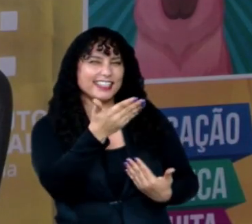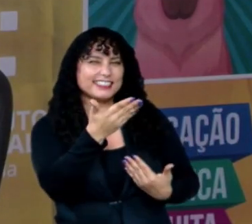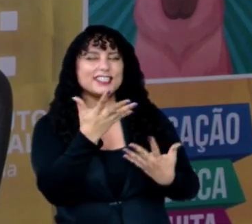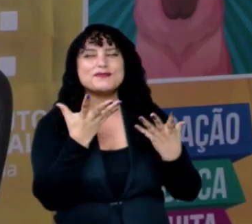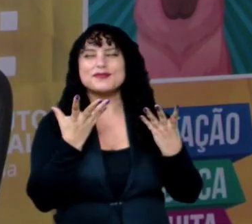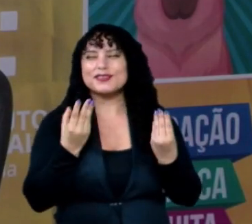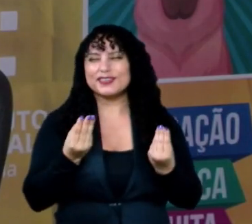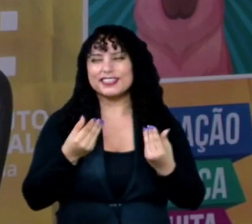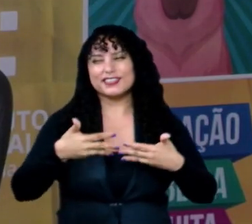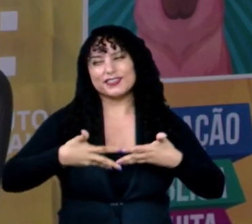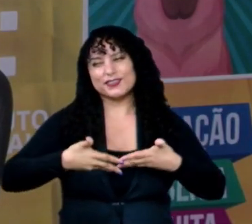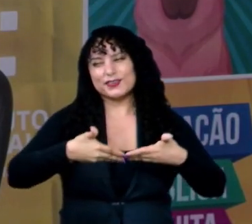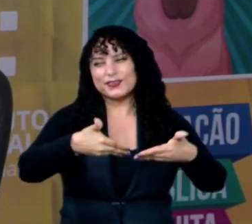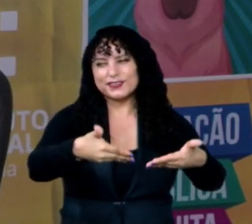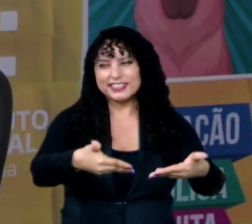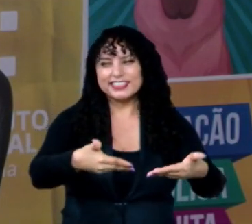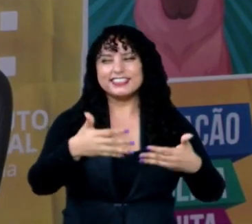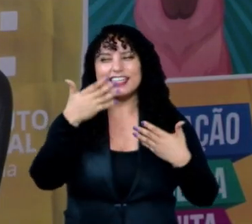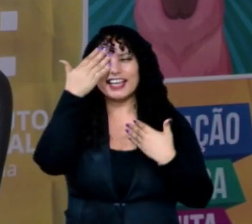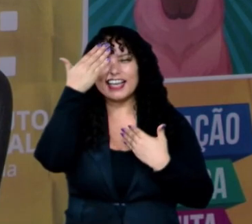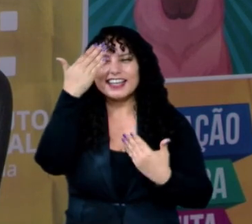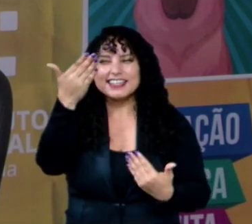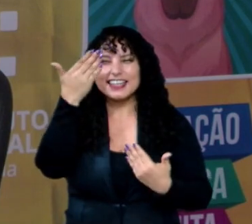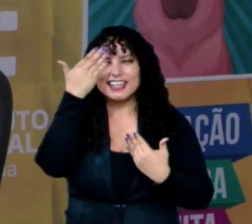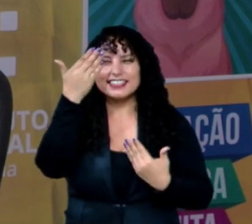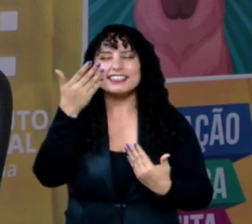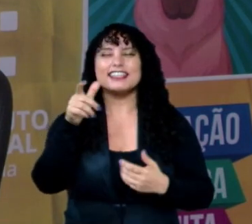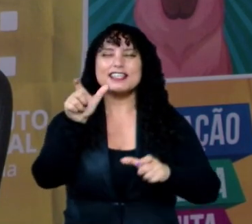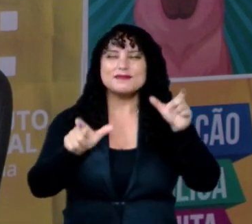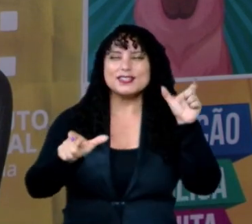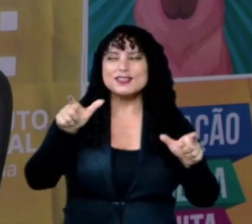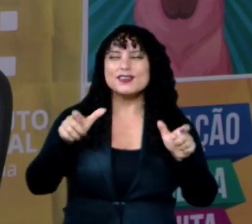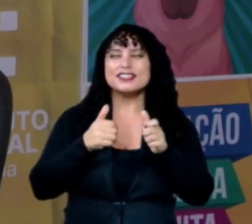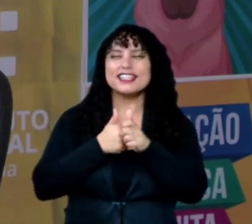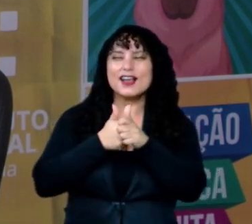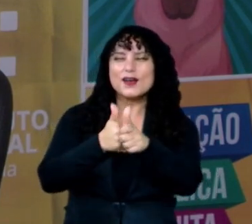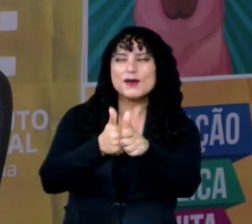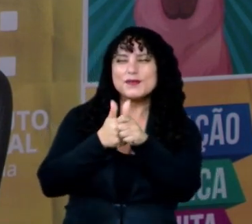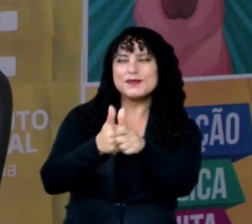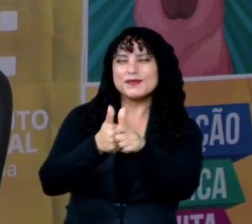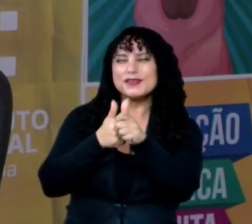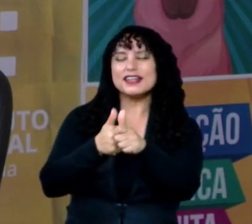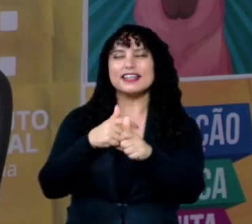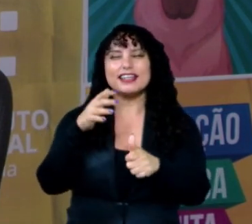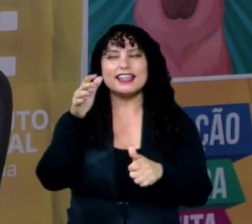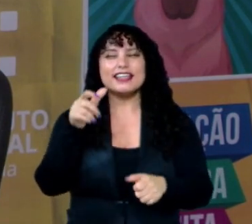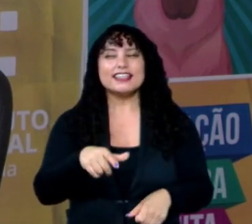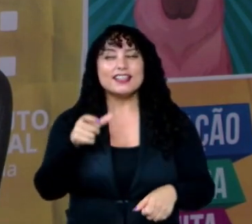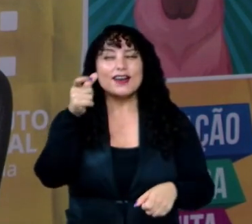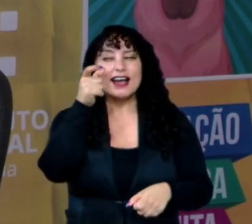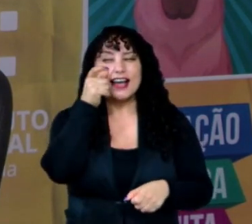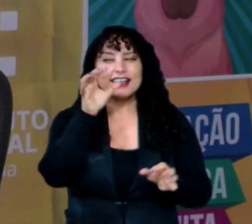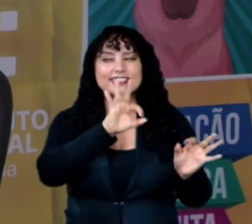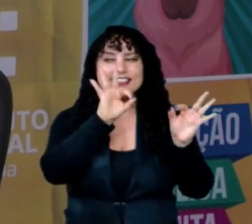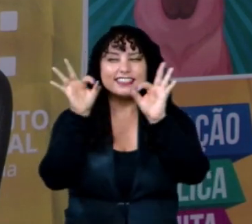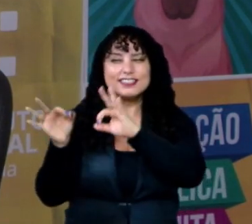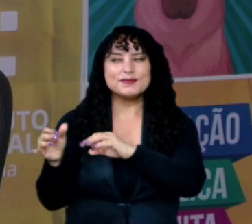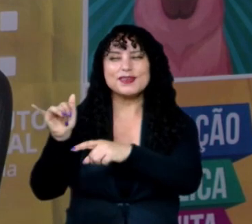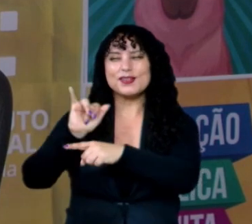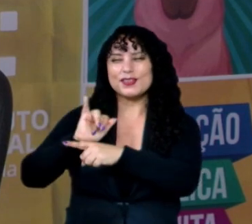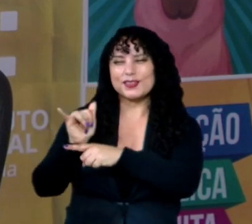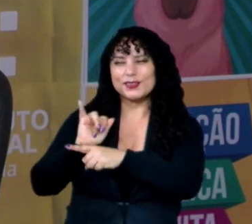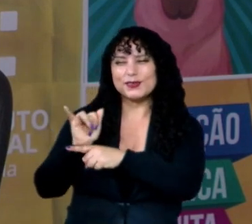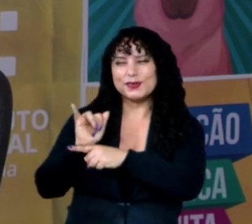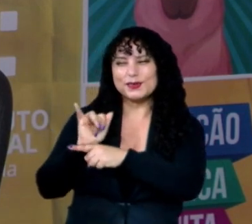muito, né, o convite, agradecer aos ouvintes, né, as pessoas que estão assistindo também pelo